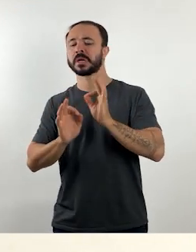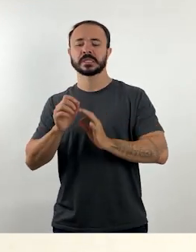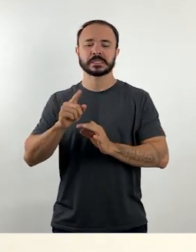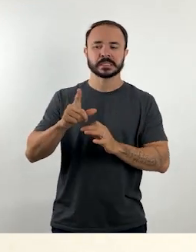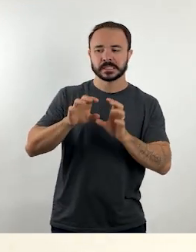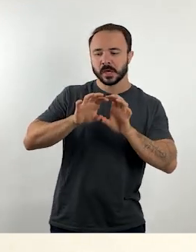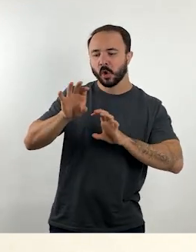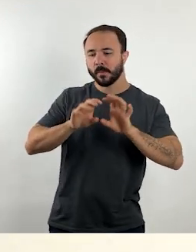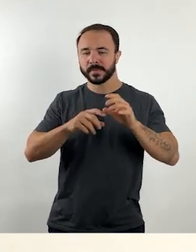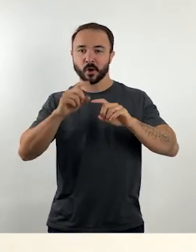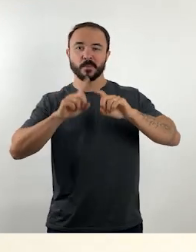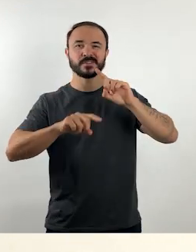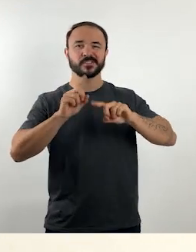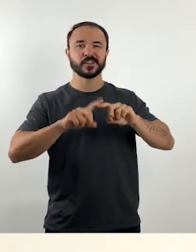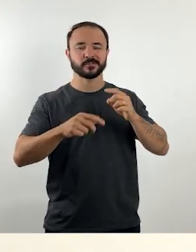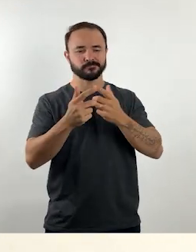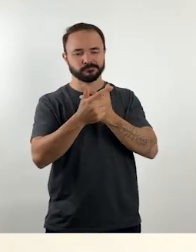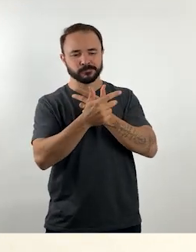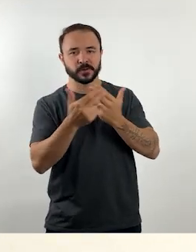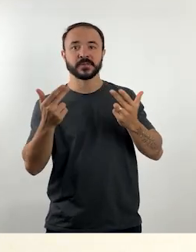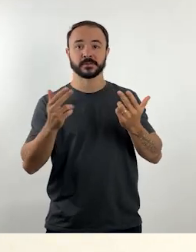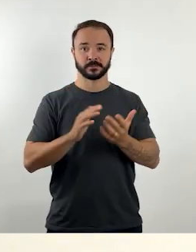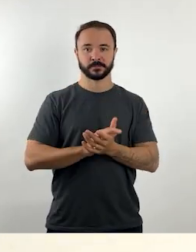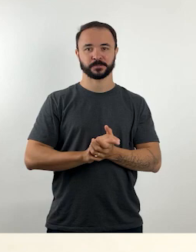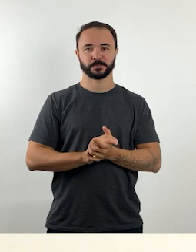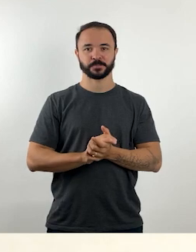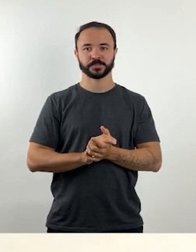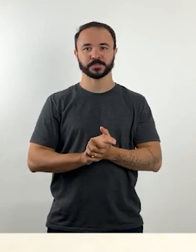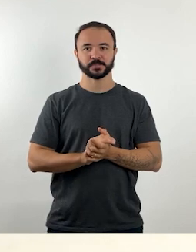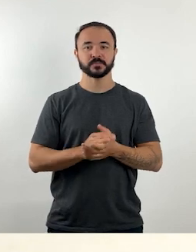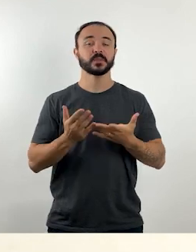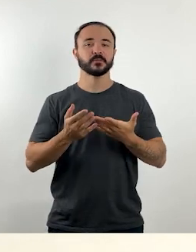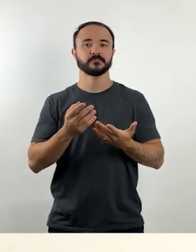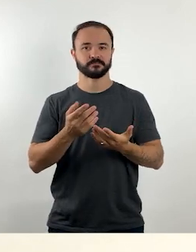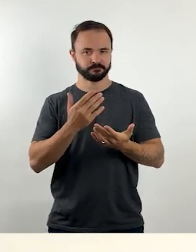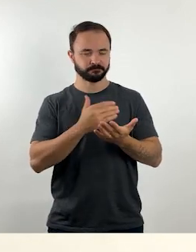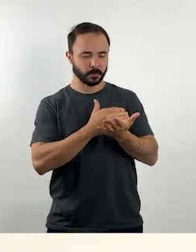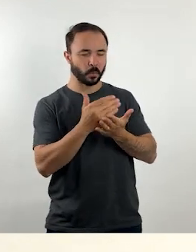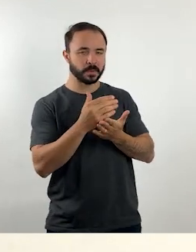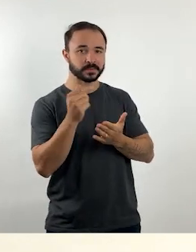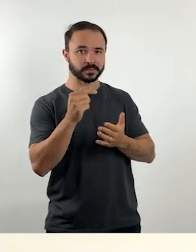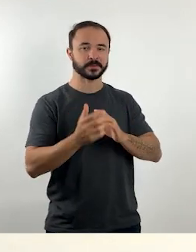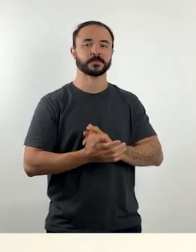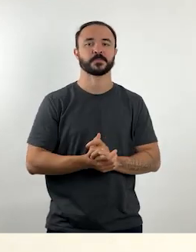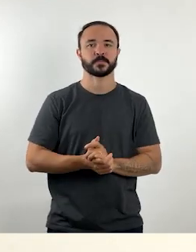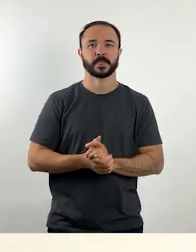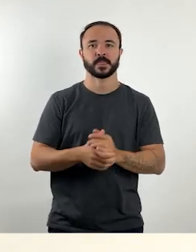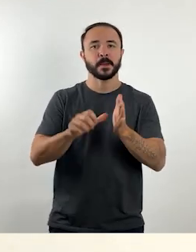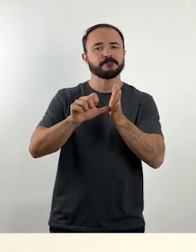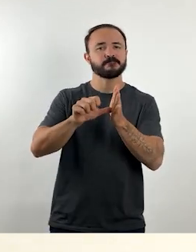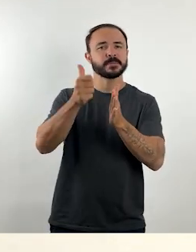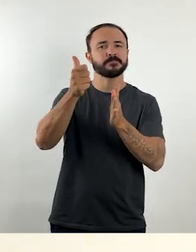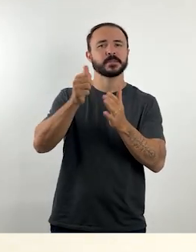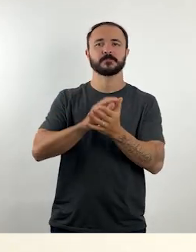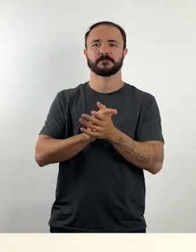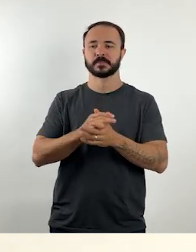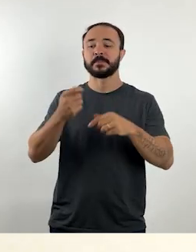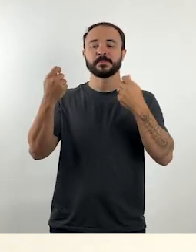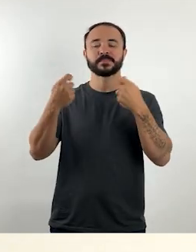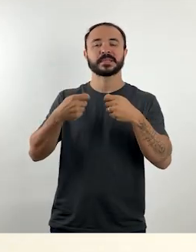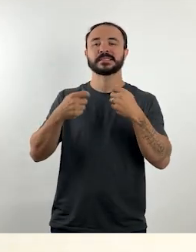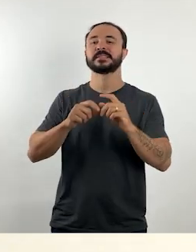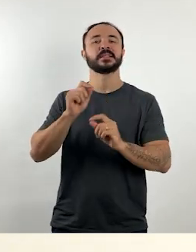que você vai precisar para a montagem desse modelo. Bom, vamos lá. Para o primeiro passo, eu já